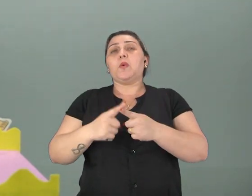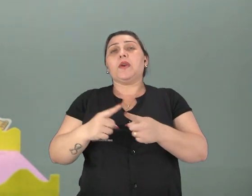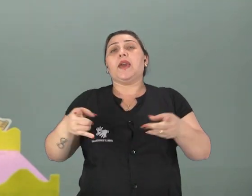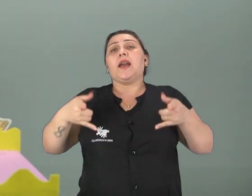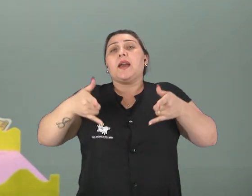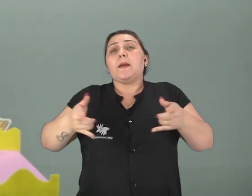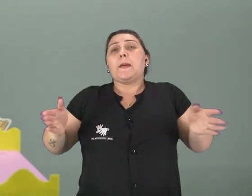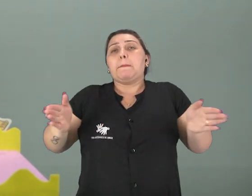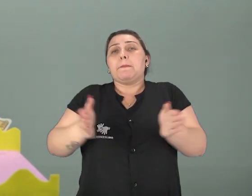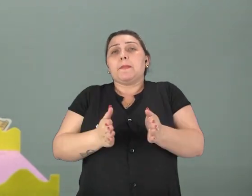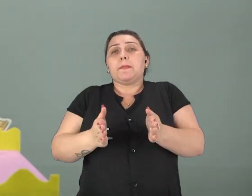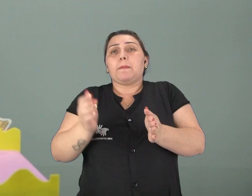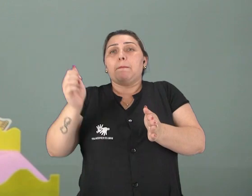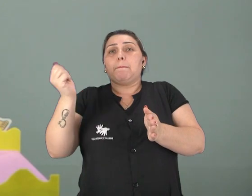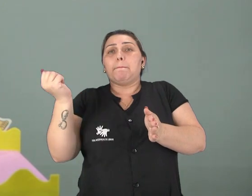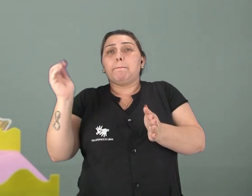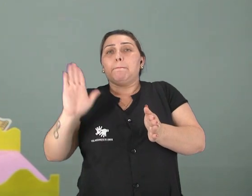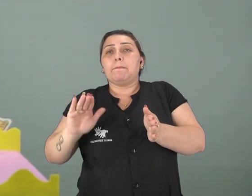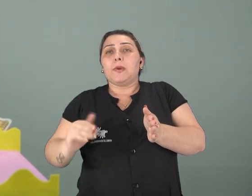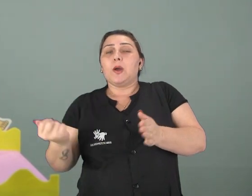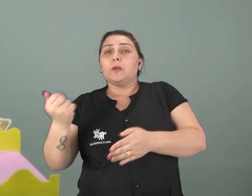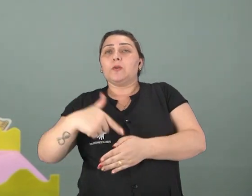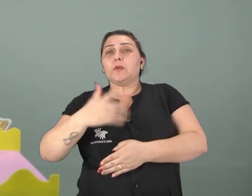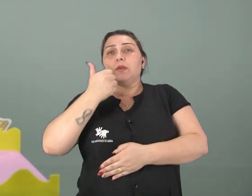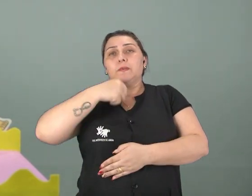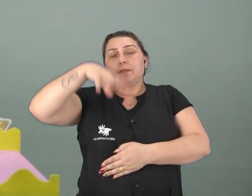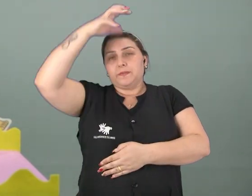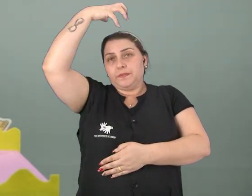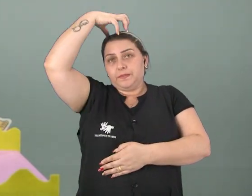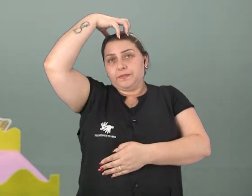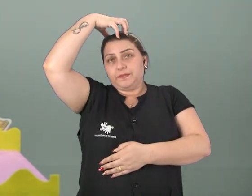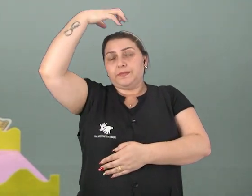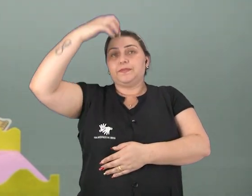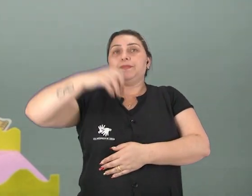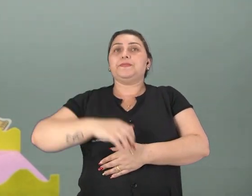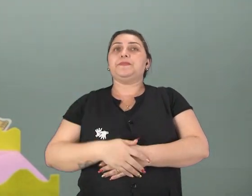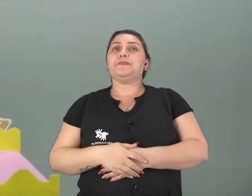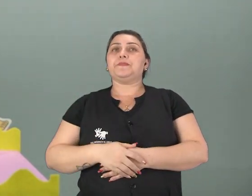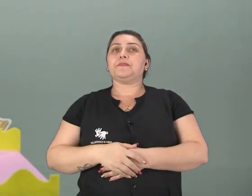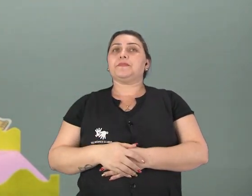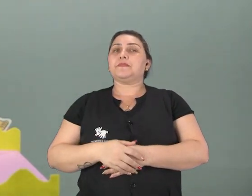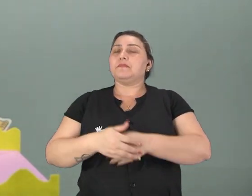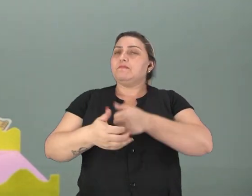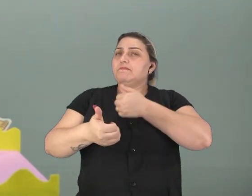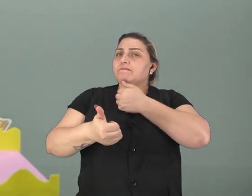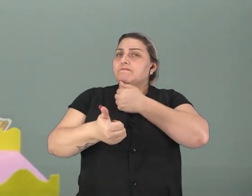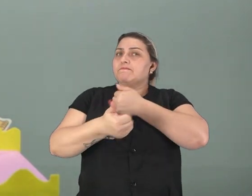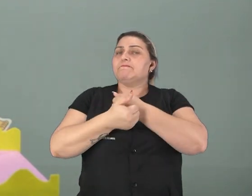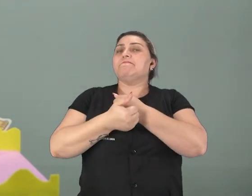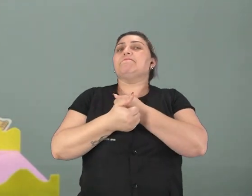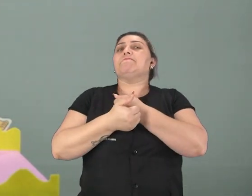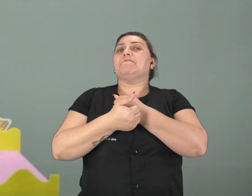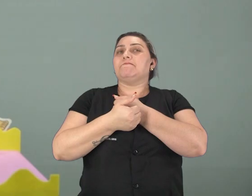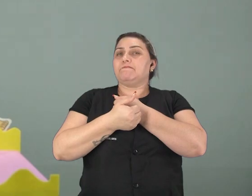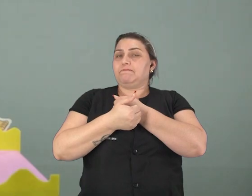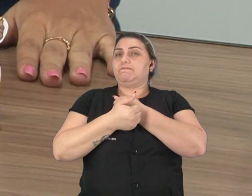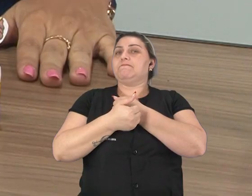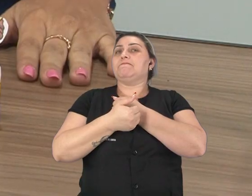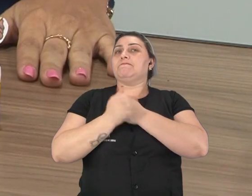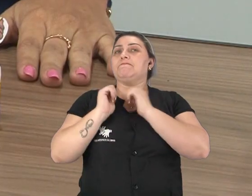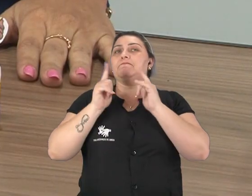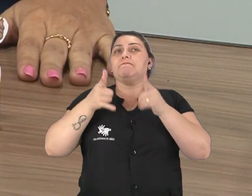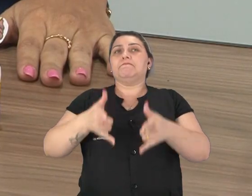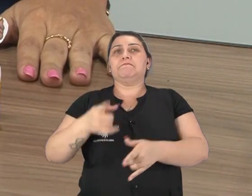era muito pequena. Mesmo assim, a rainha se aproximou da